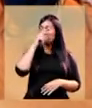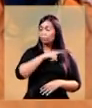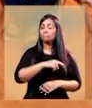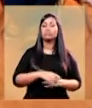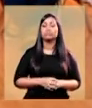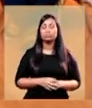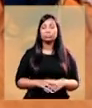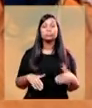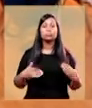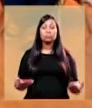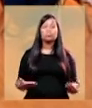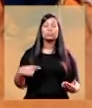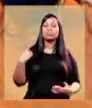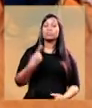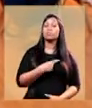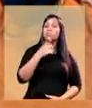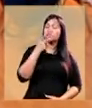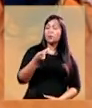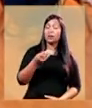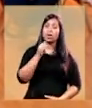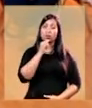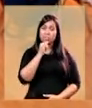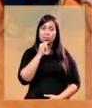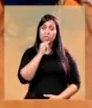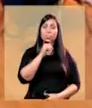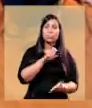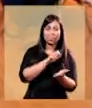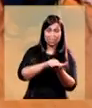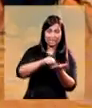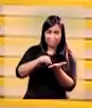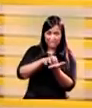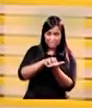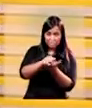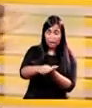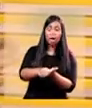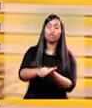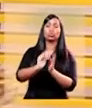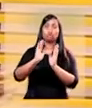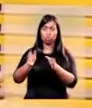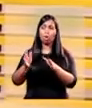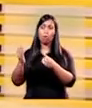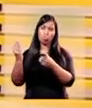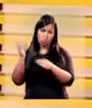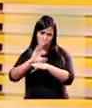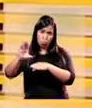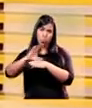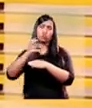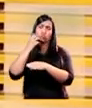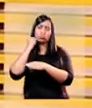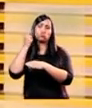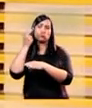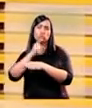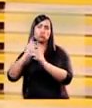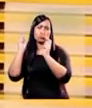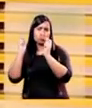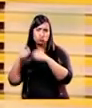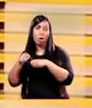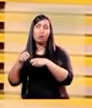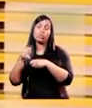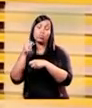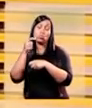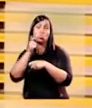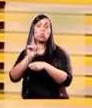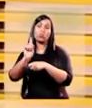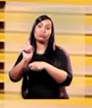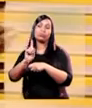complexo. Exatamente. Né? Doutor, e quando a gente fala, por exemplo, desse cadastro, depois que eu fui habilitada, por exemplo, eu entro num